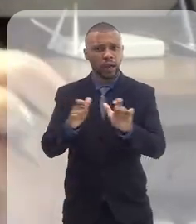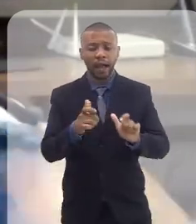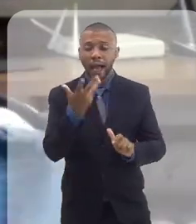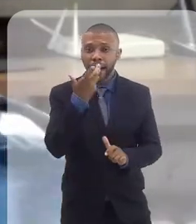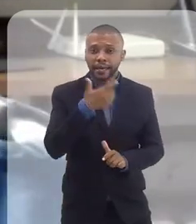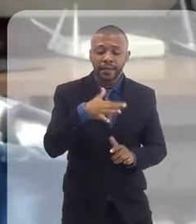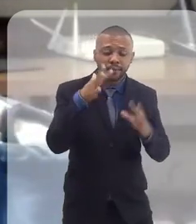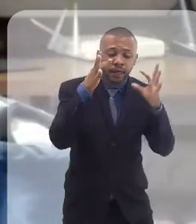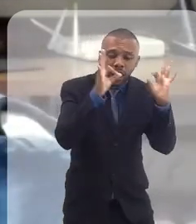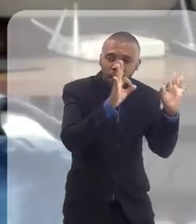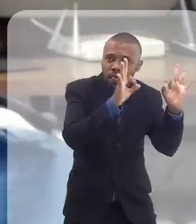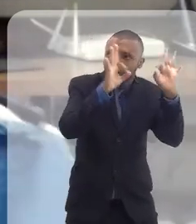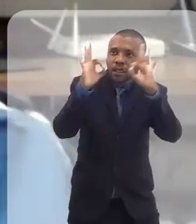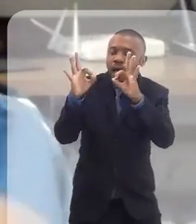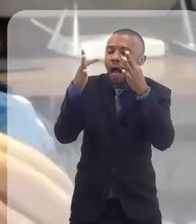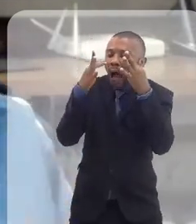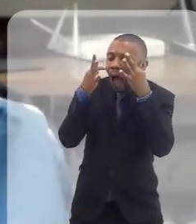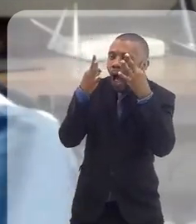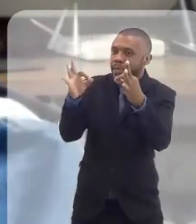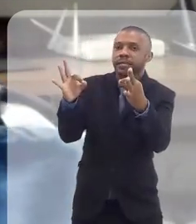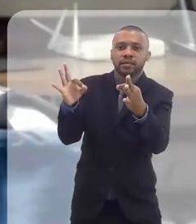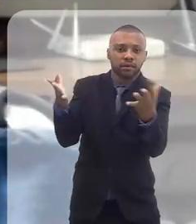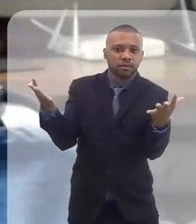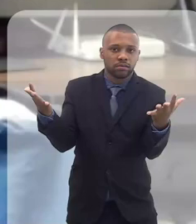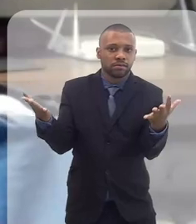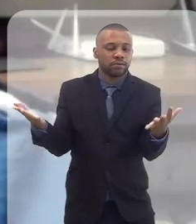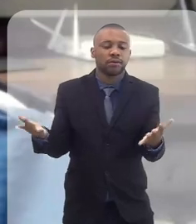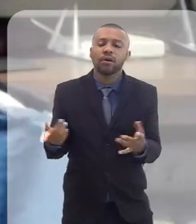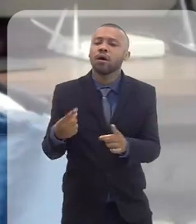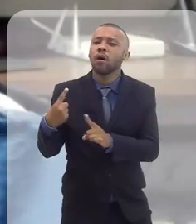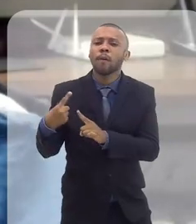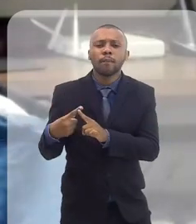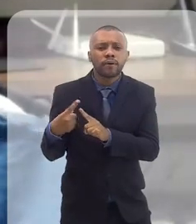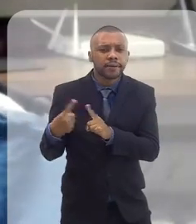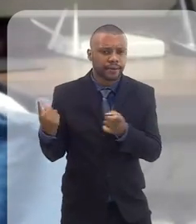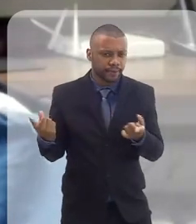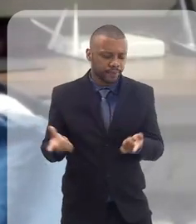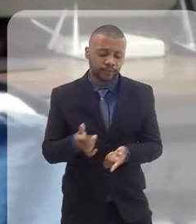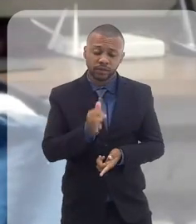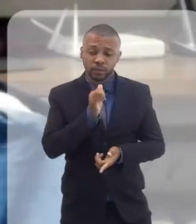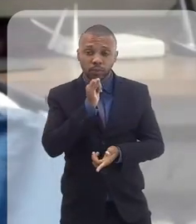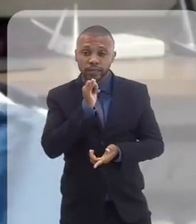que prestar atenção. Pelo seguinte,